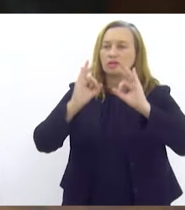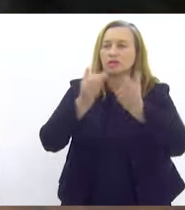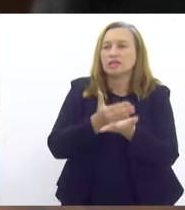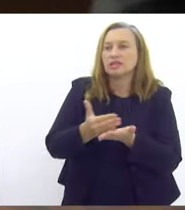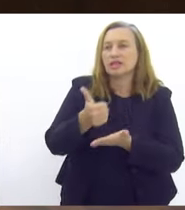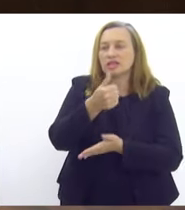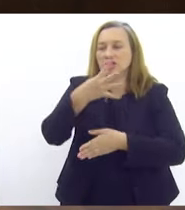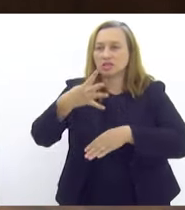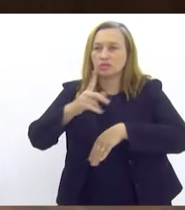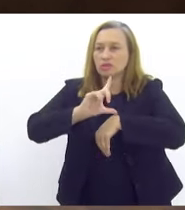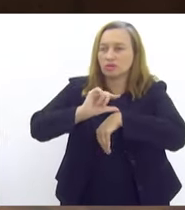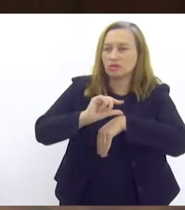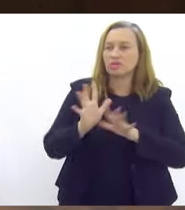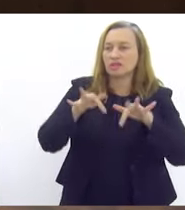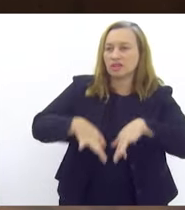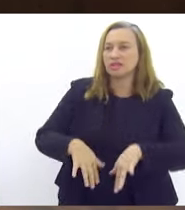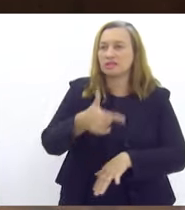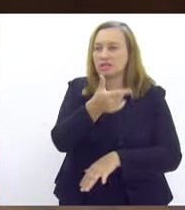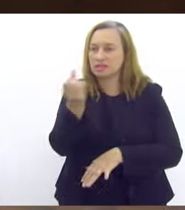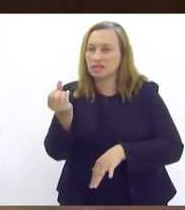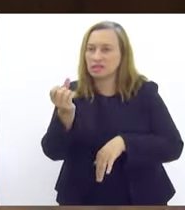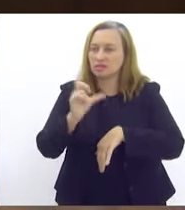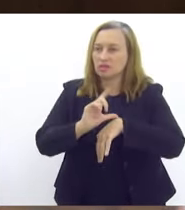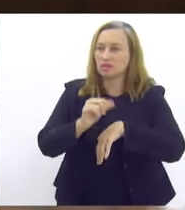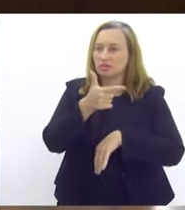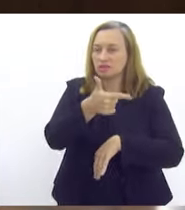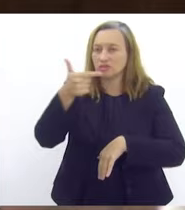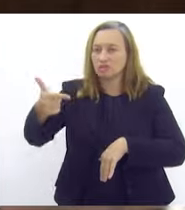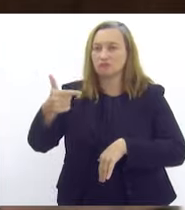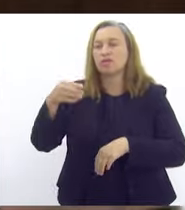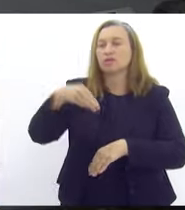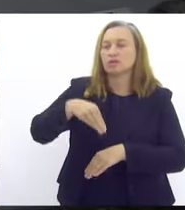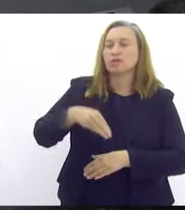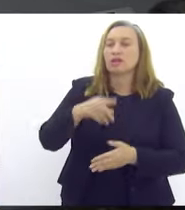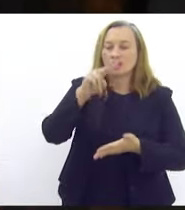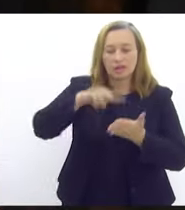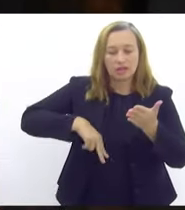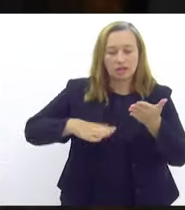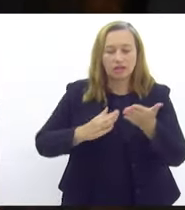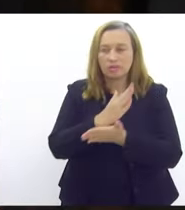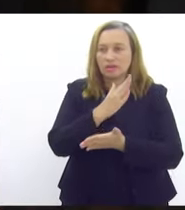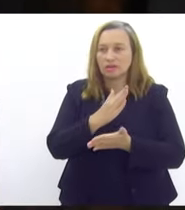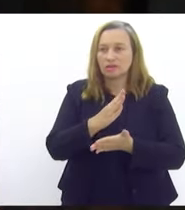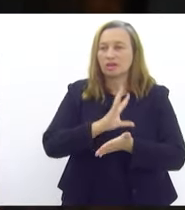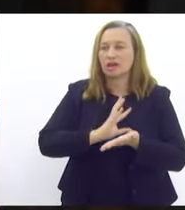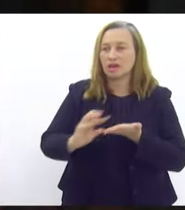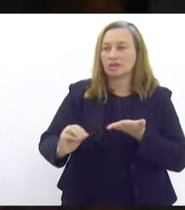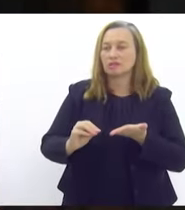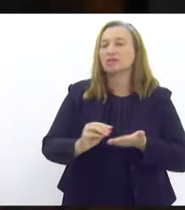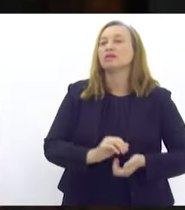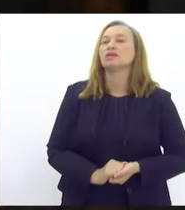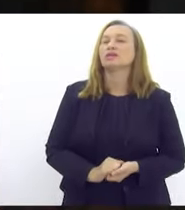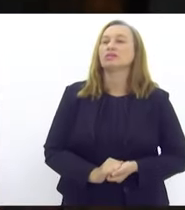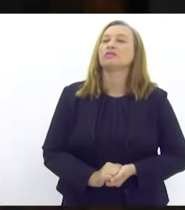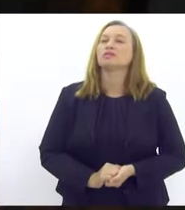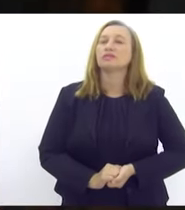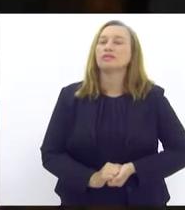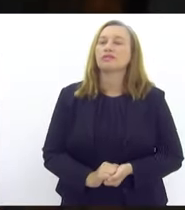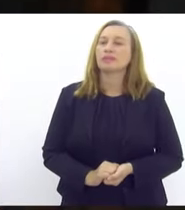horas, encerra-se às 16 horas e 22 minutos. Lida e aprovada a ata, passa-se a